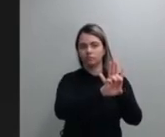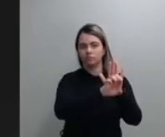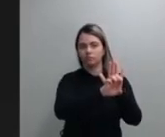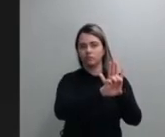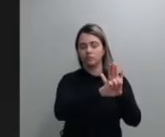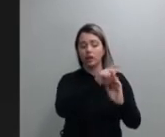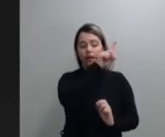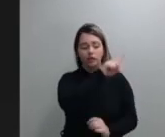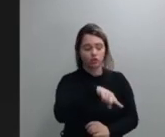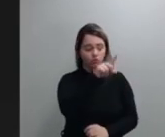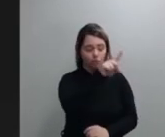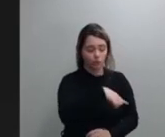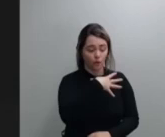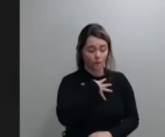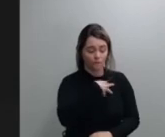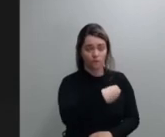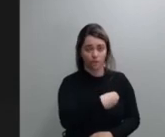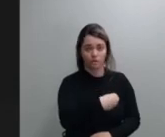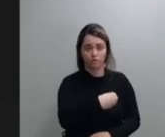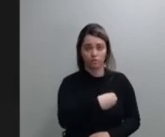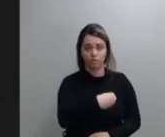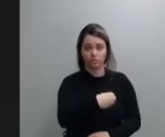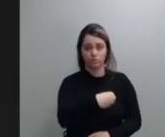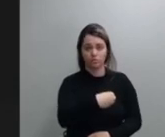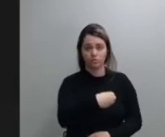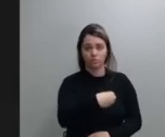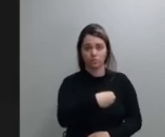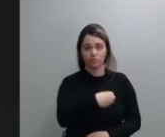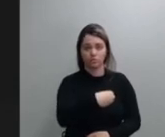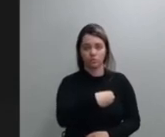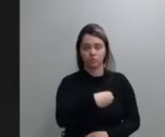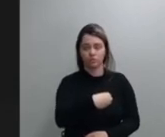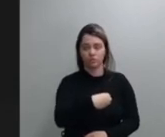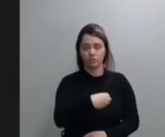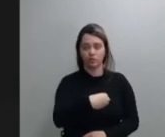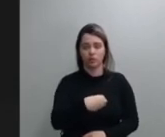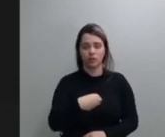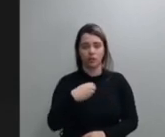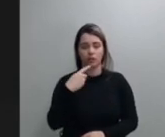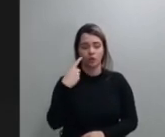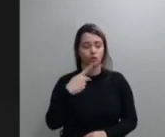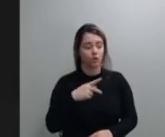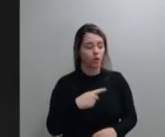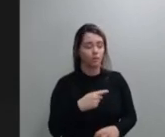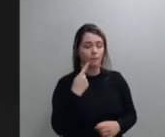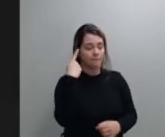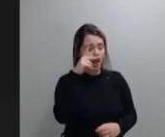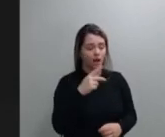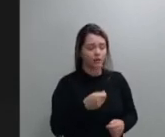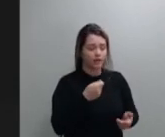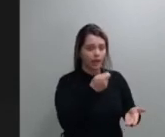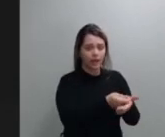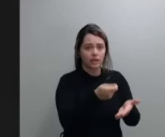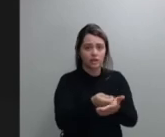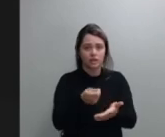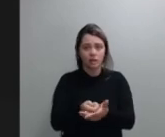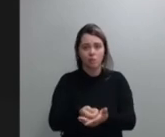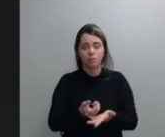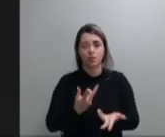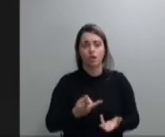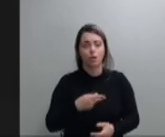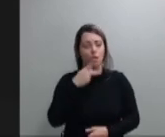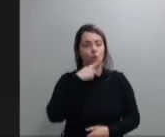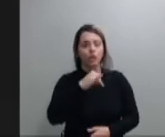excluindo o filho afetivo da percepção da pensão do pai afetivo quando ele falece eu